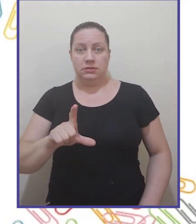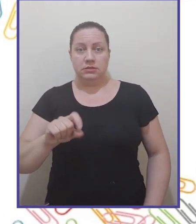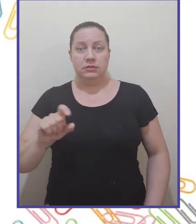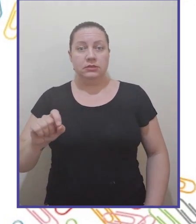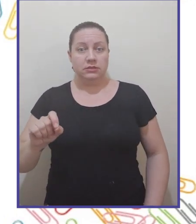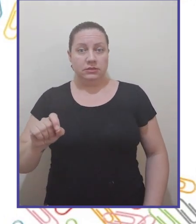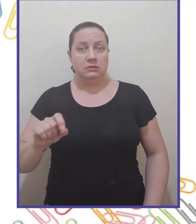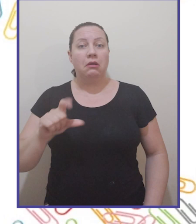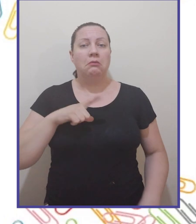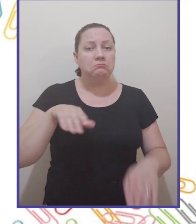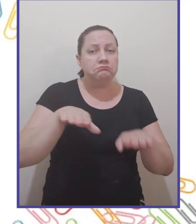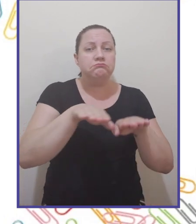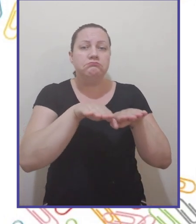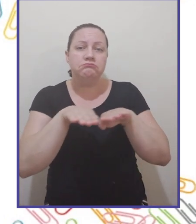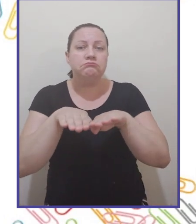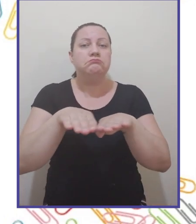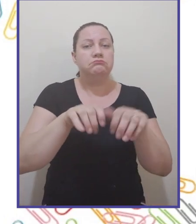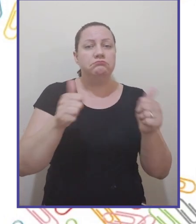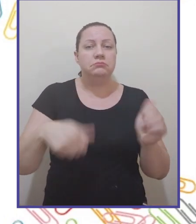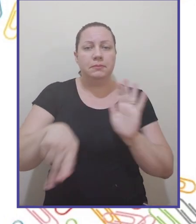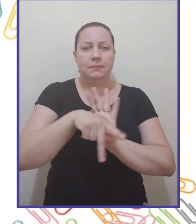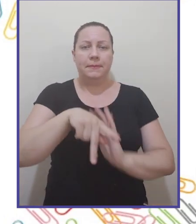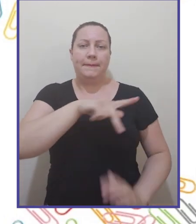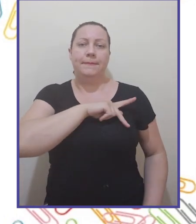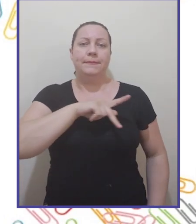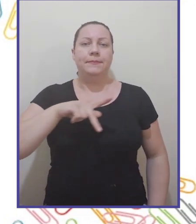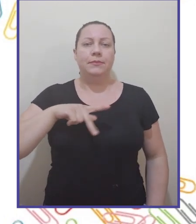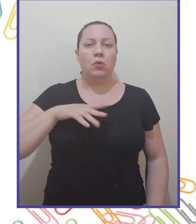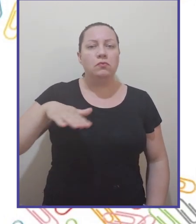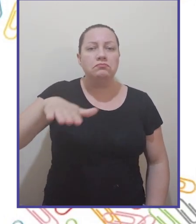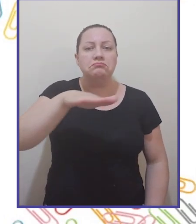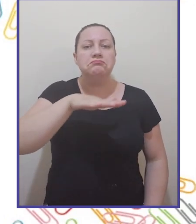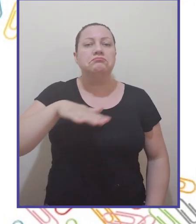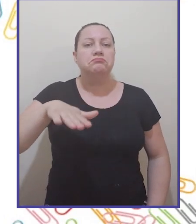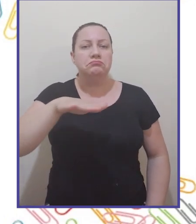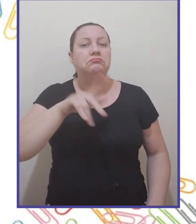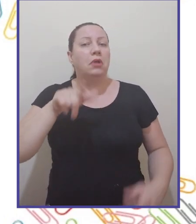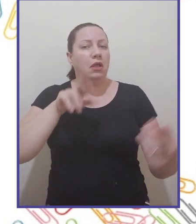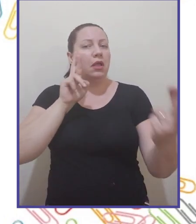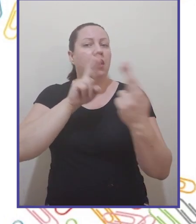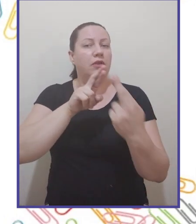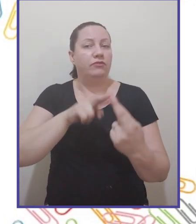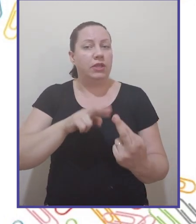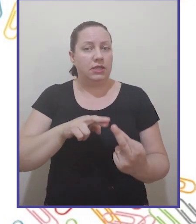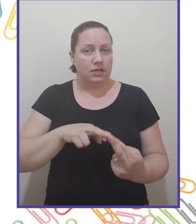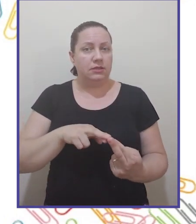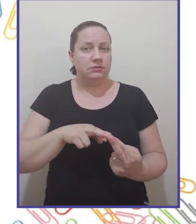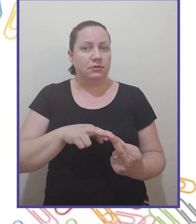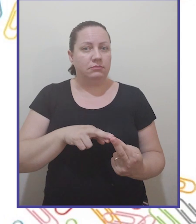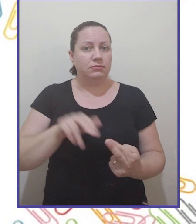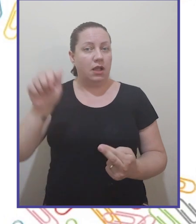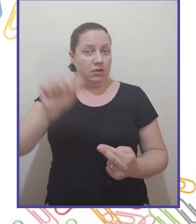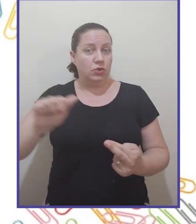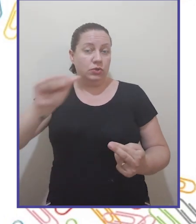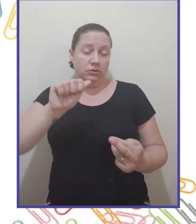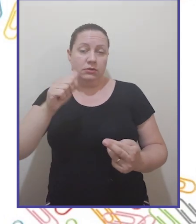consideradas dentro da média para a população considerada referência pela